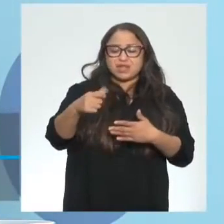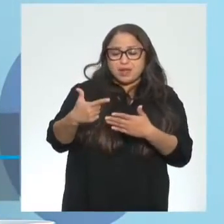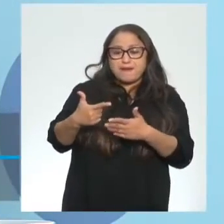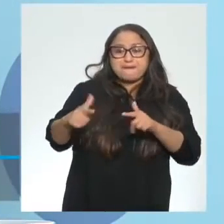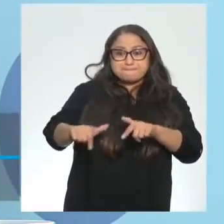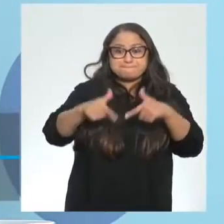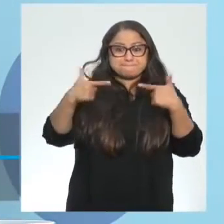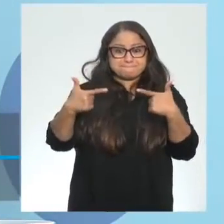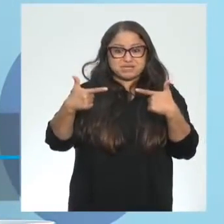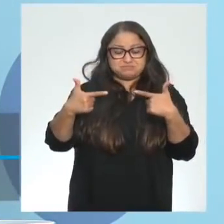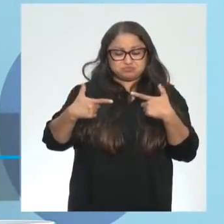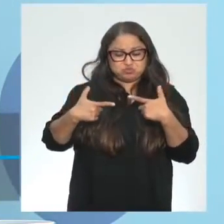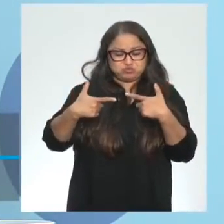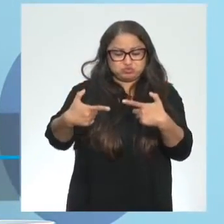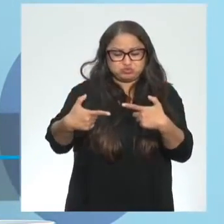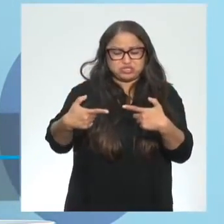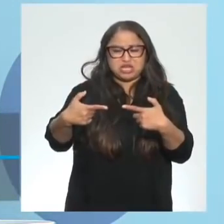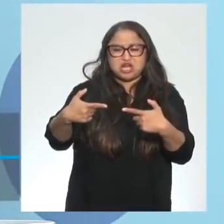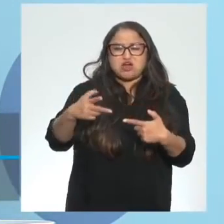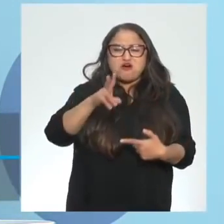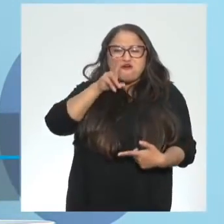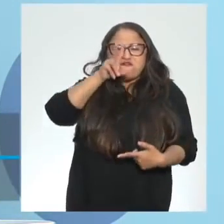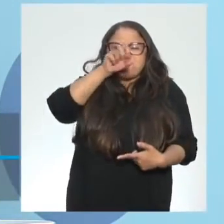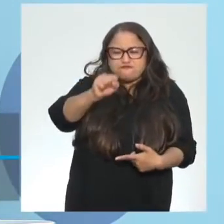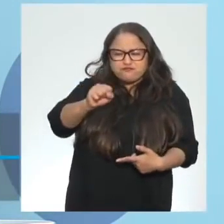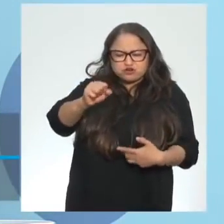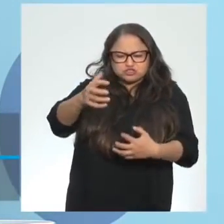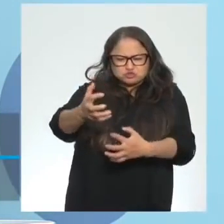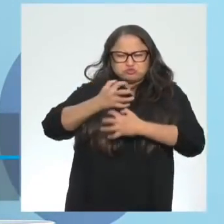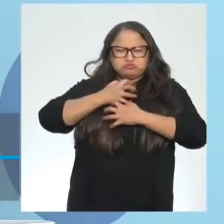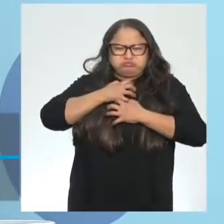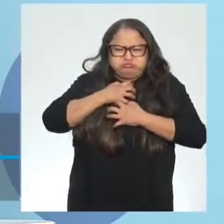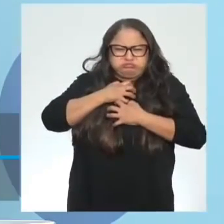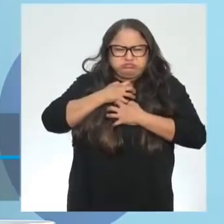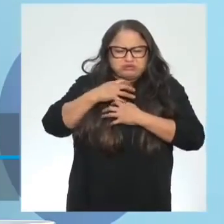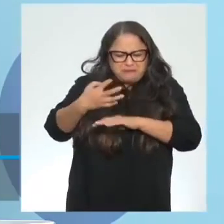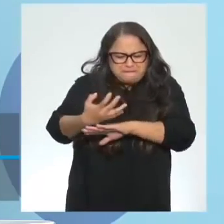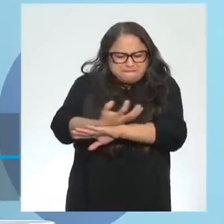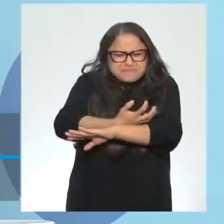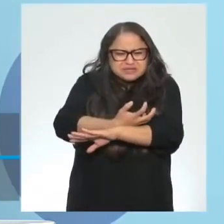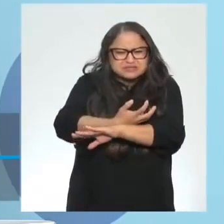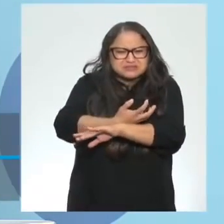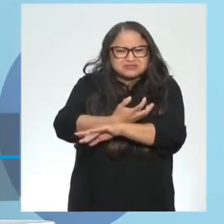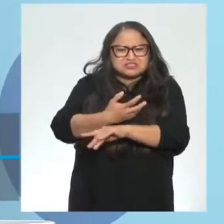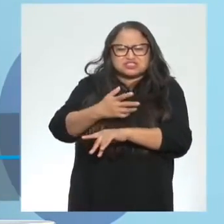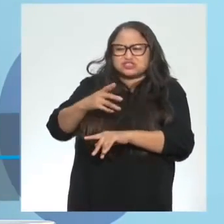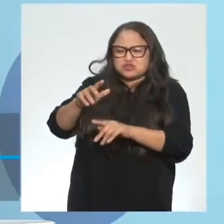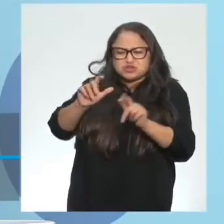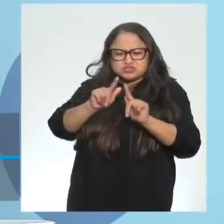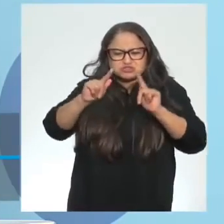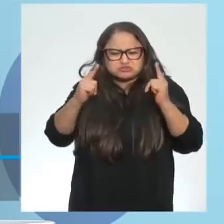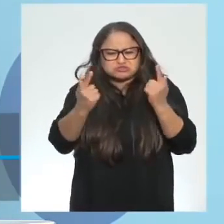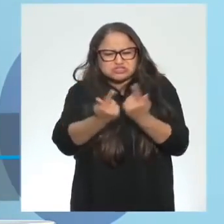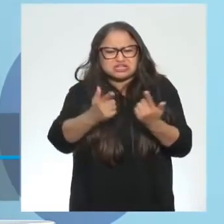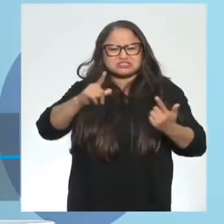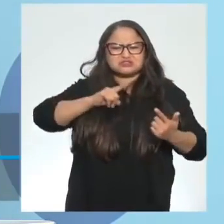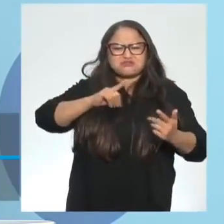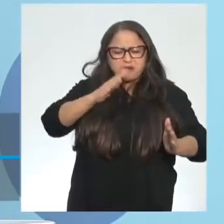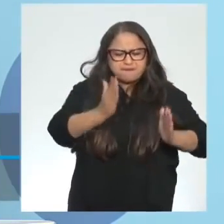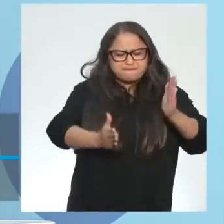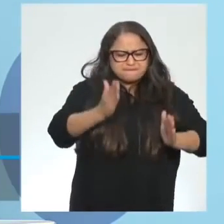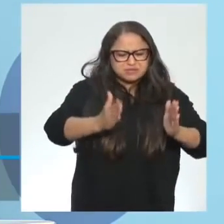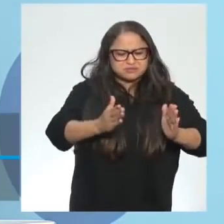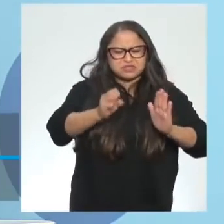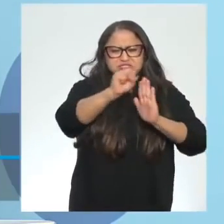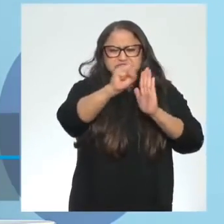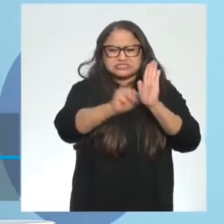tão forte no imaginário das pessoas, né? Foi tão forte no imaginário das pessoas ali da geração que viveu na primeira metade do